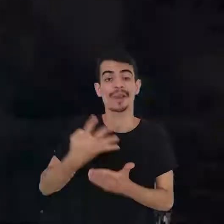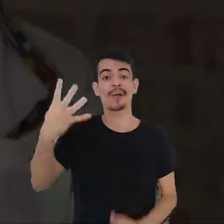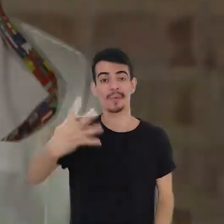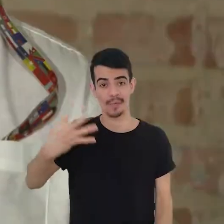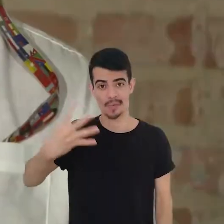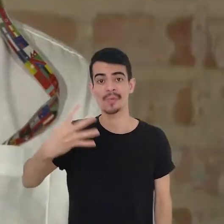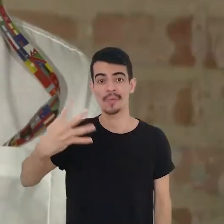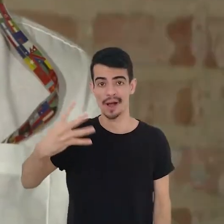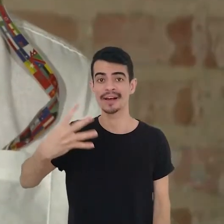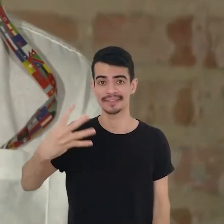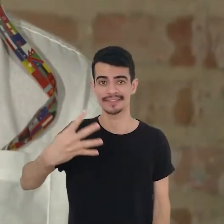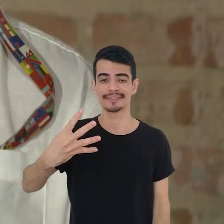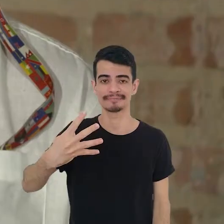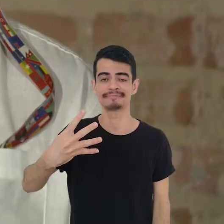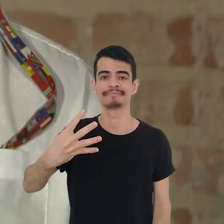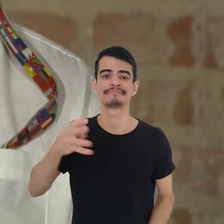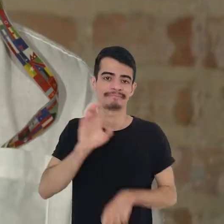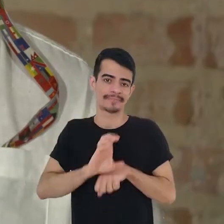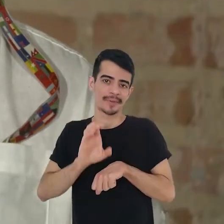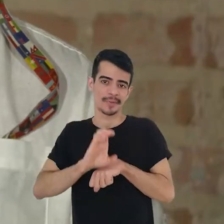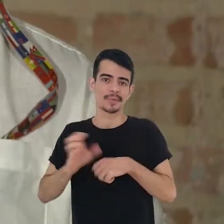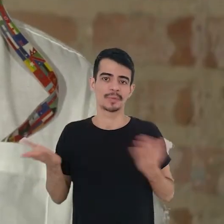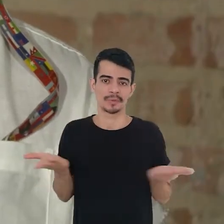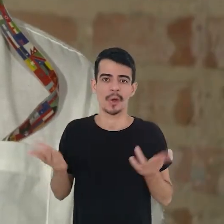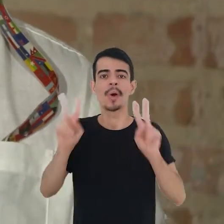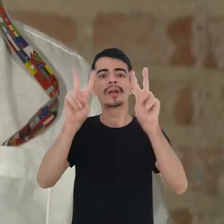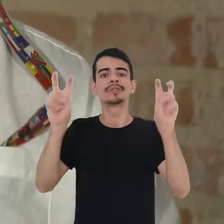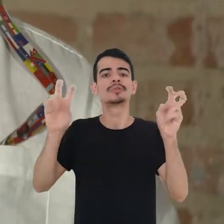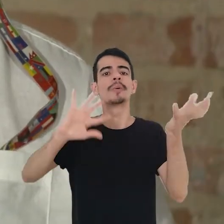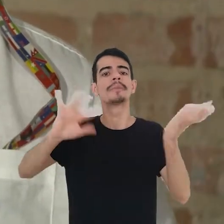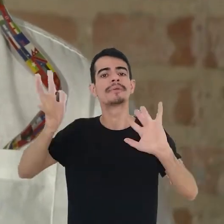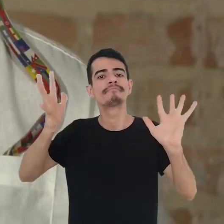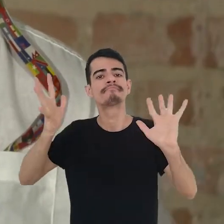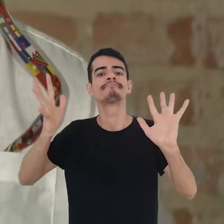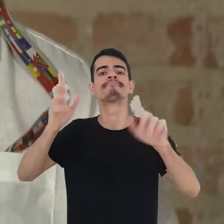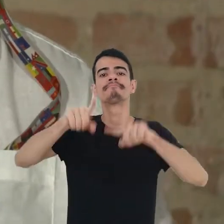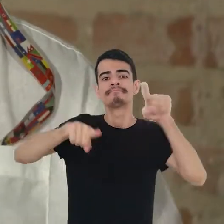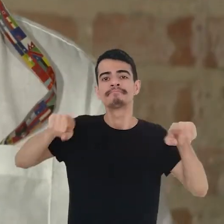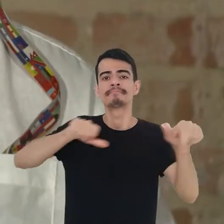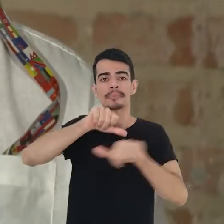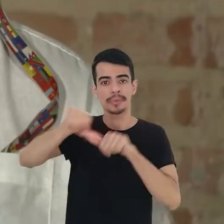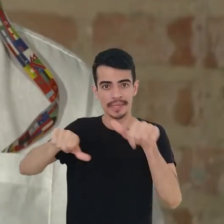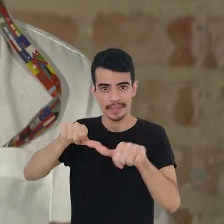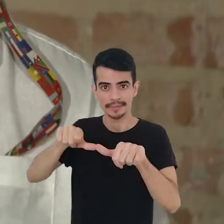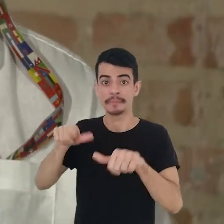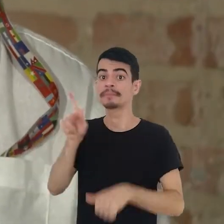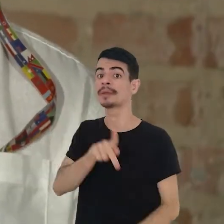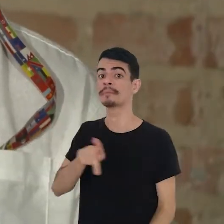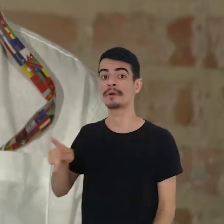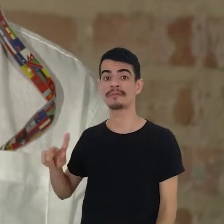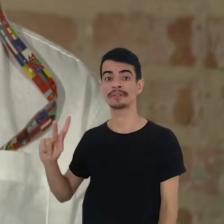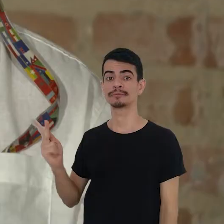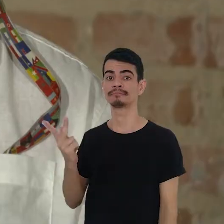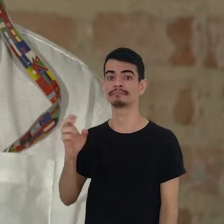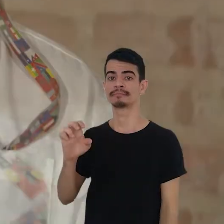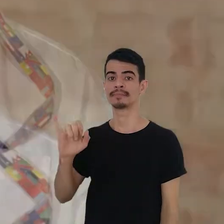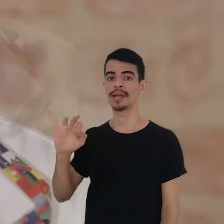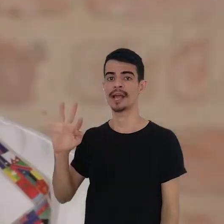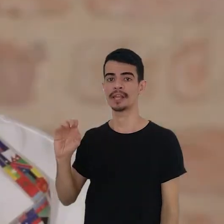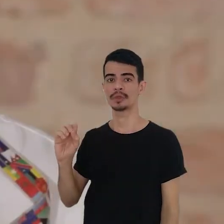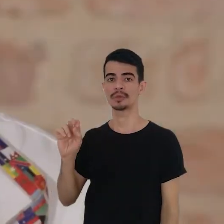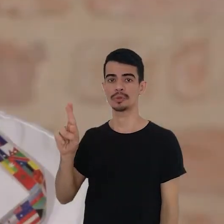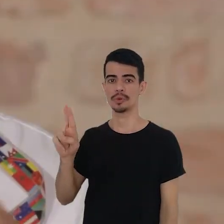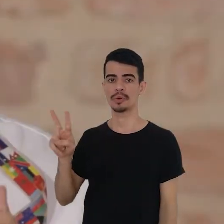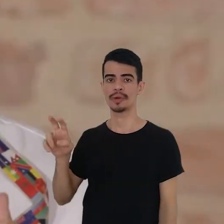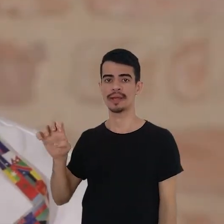processo. Hoje, na quarta aula do nosso curso sobre mudanças climáticas, o professor Heitor Evangelista,